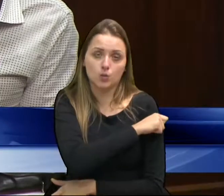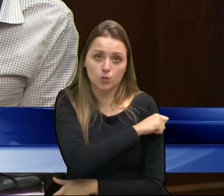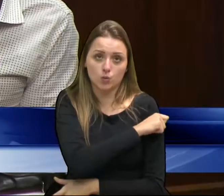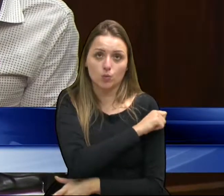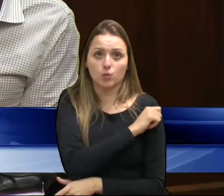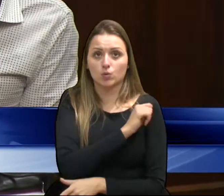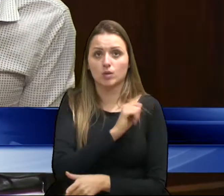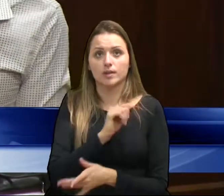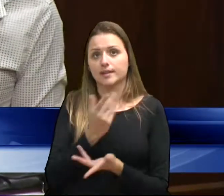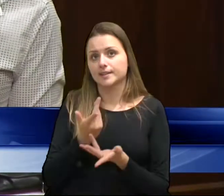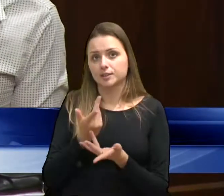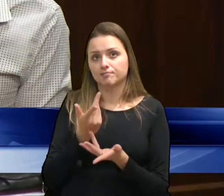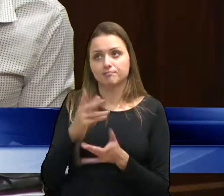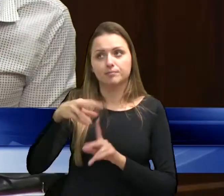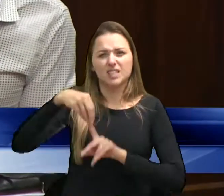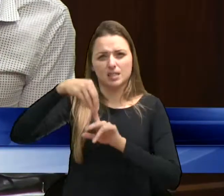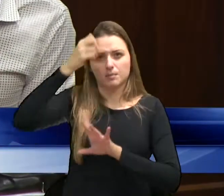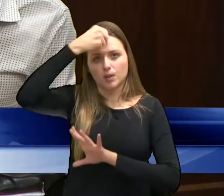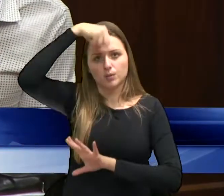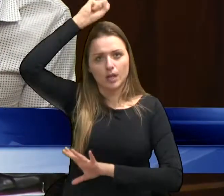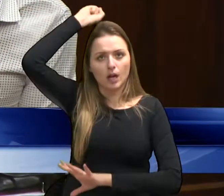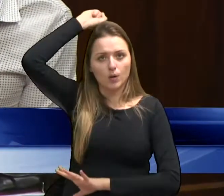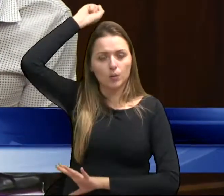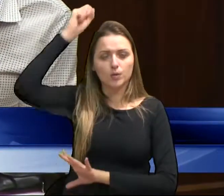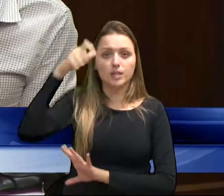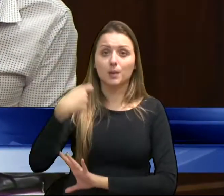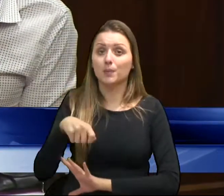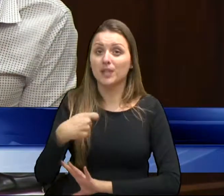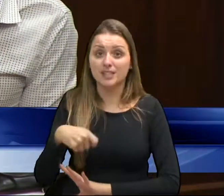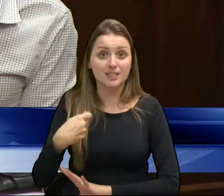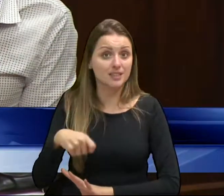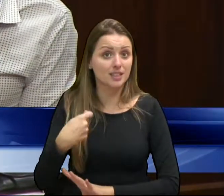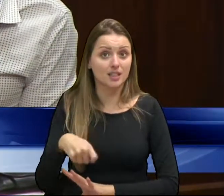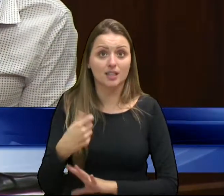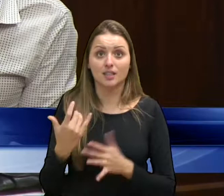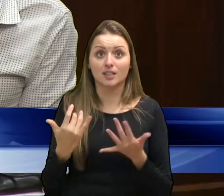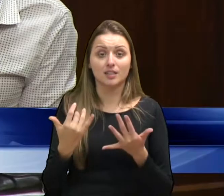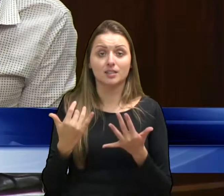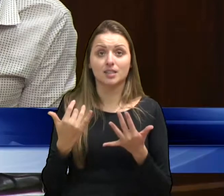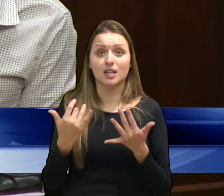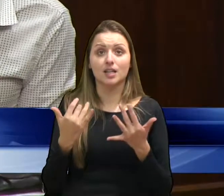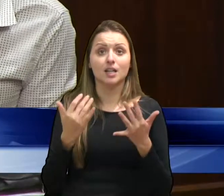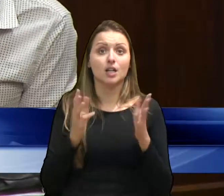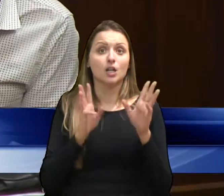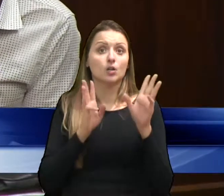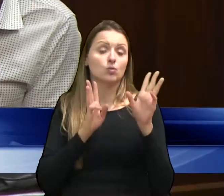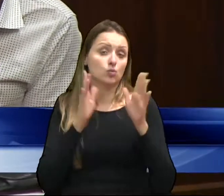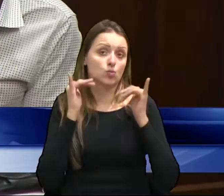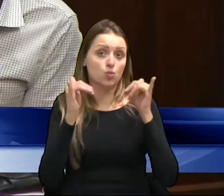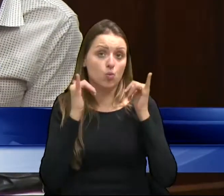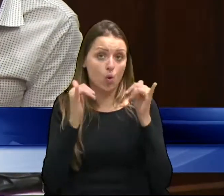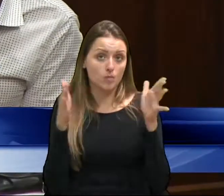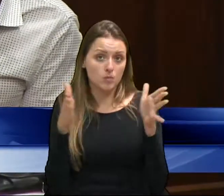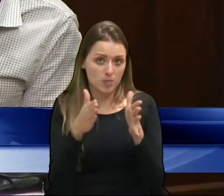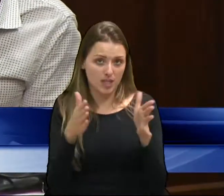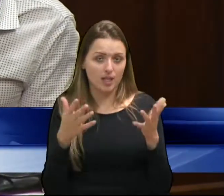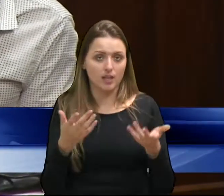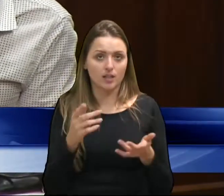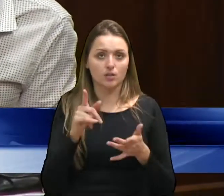na universidade, principalmente na UX, e que precisam do táxi lotação, eles descem ali